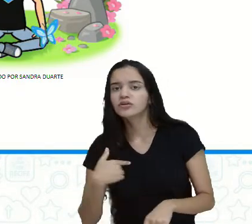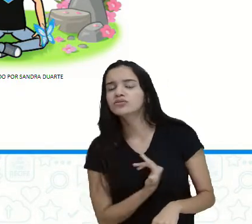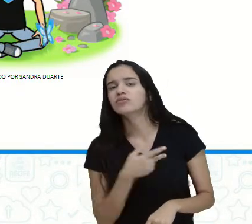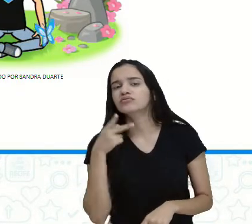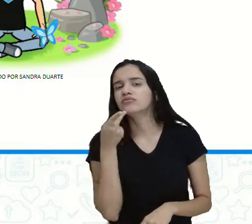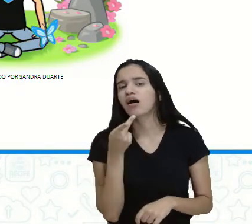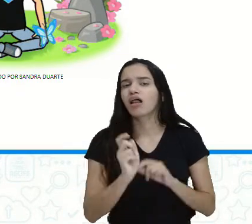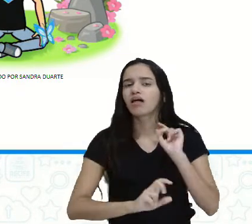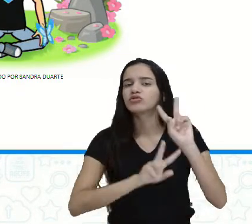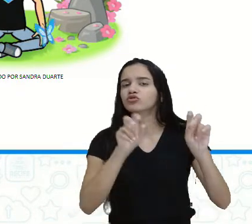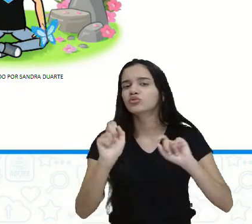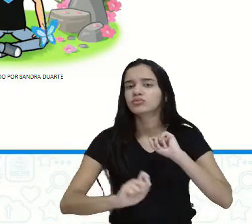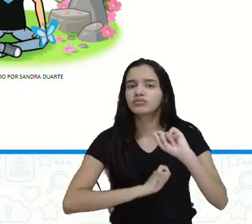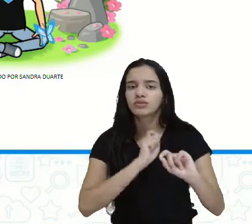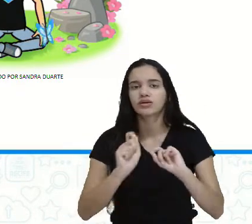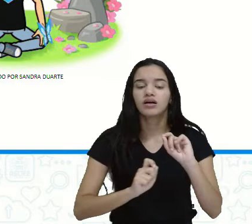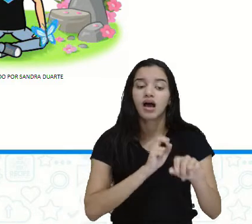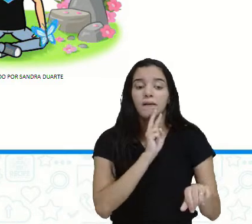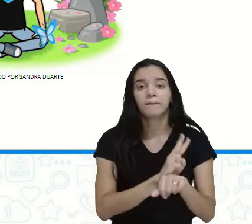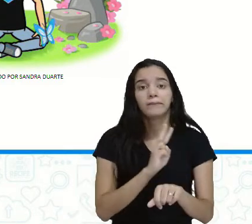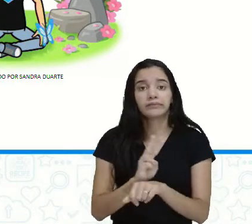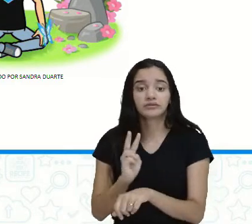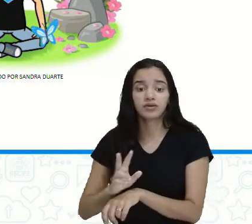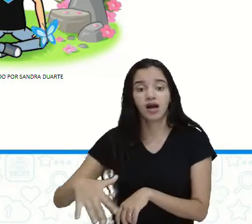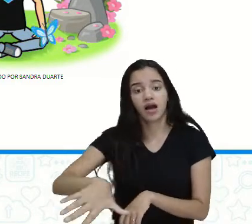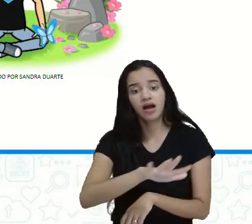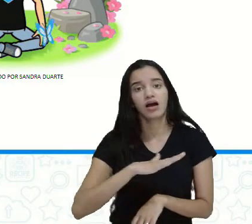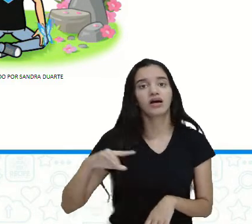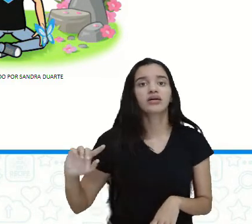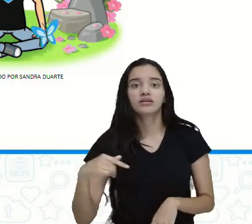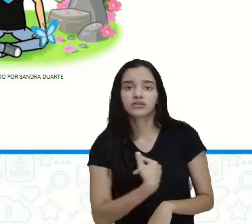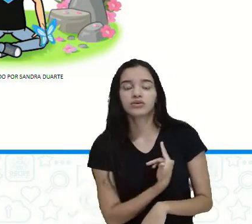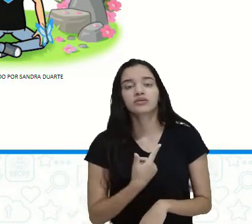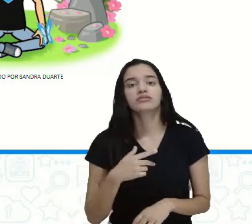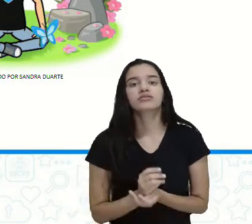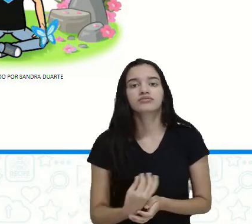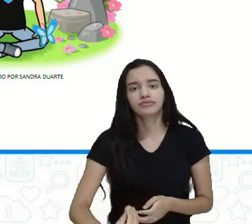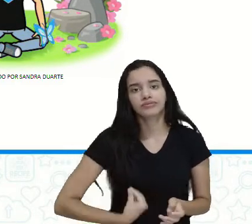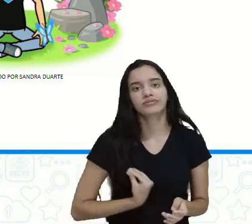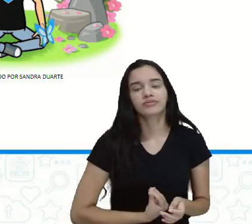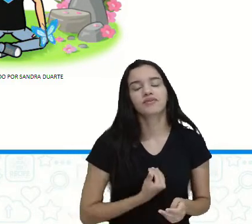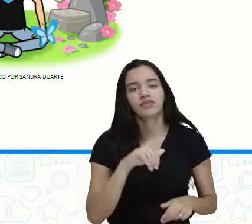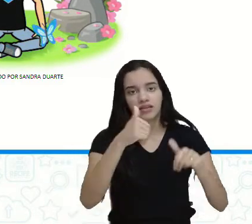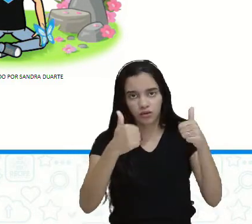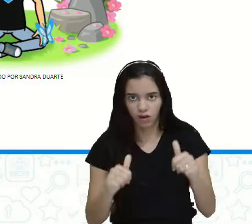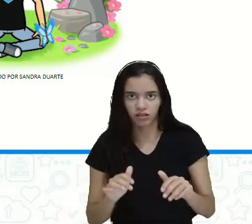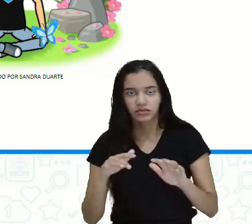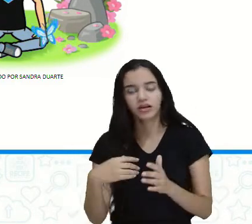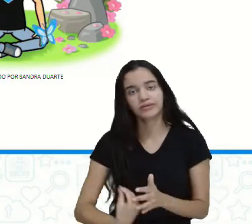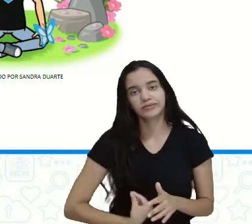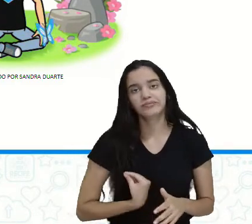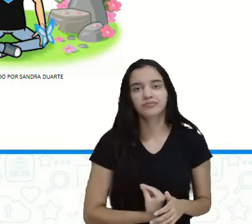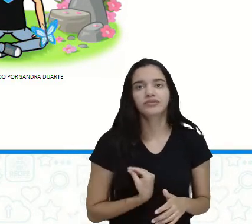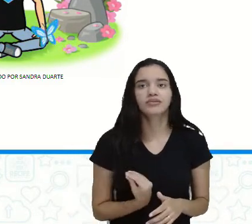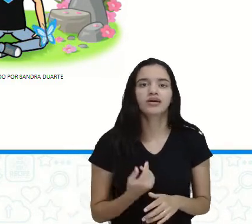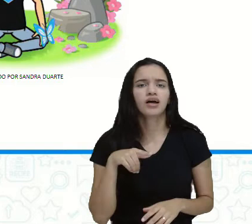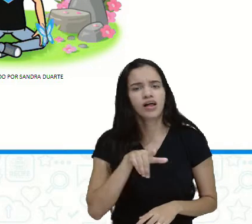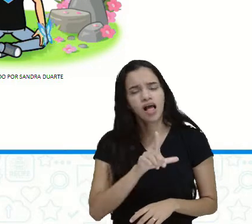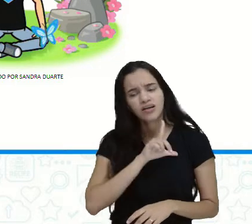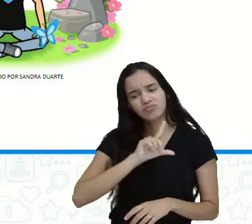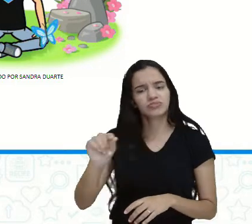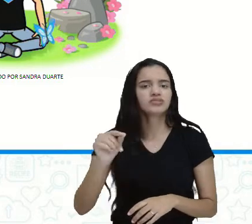muito aqui, preservar o ambiente em que vivemos é sinônimo de qualidade de vida. Então, nada de